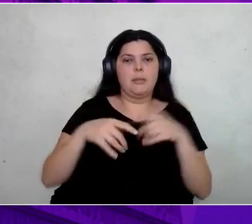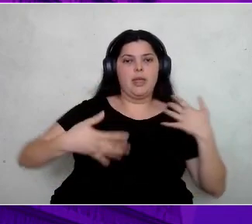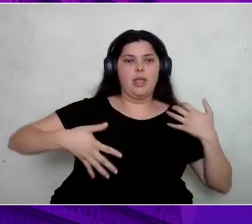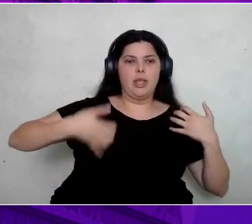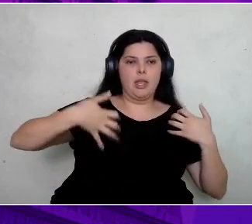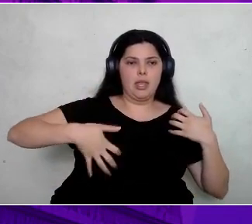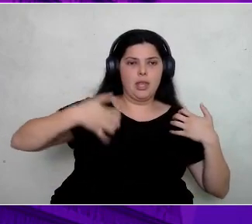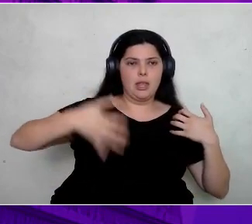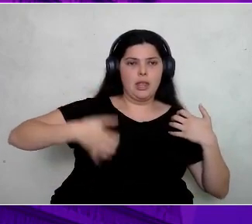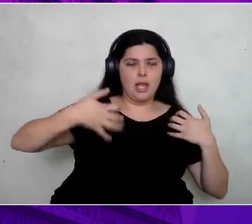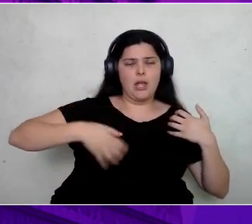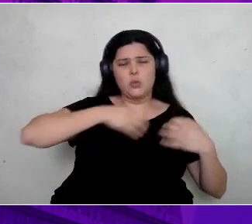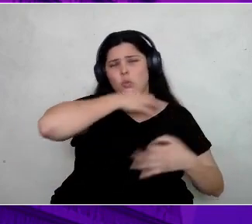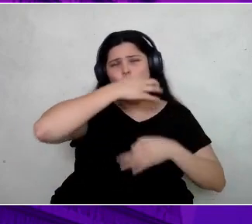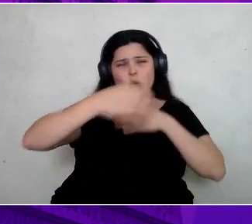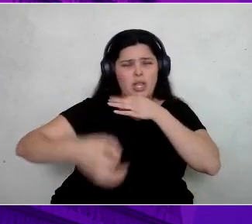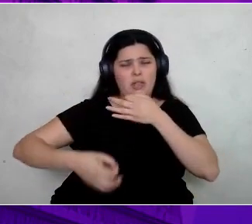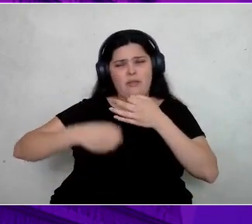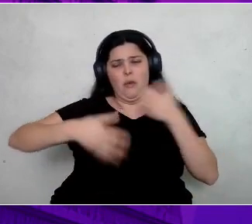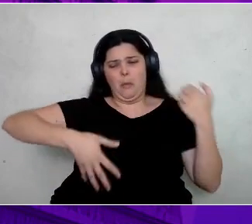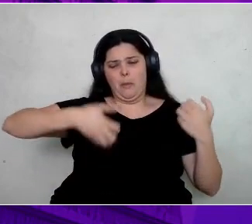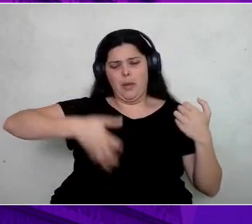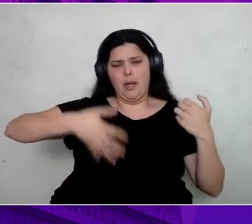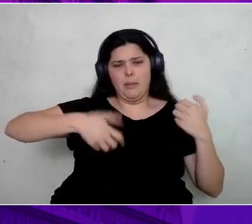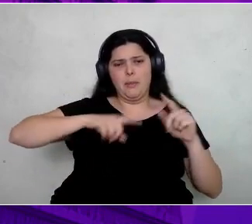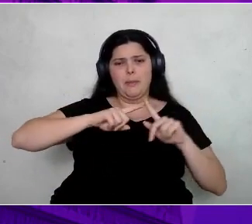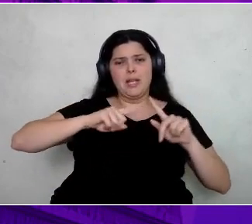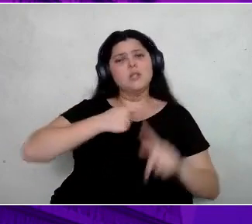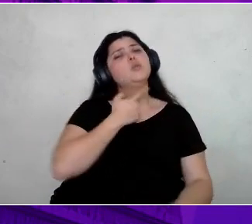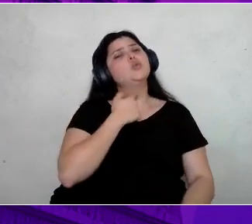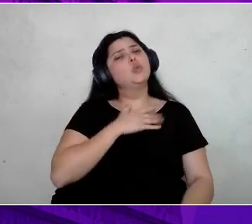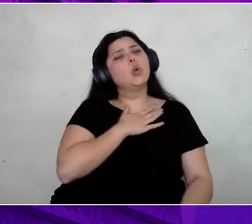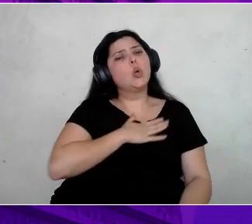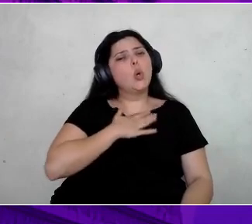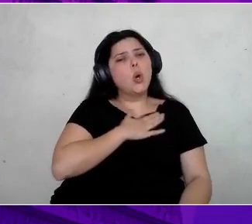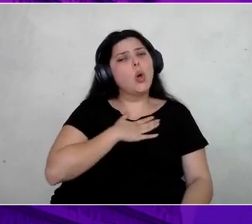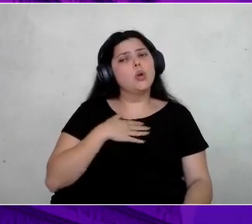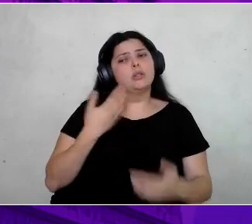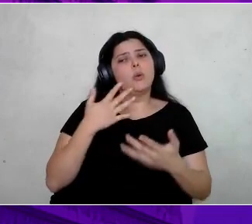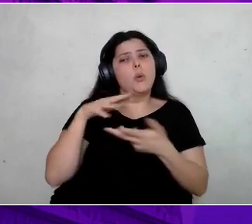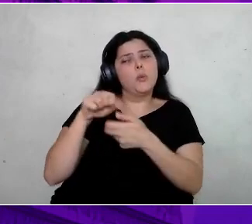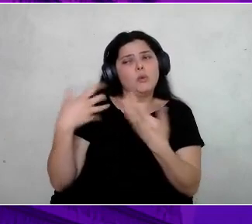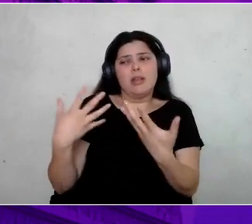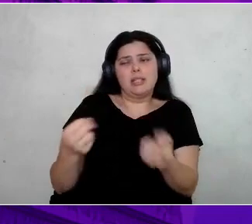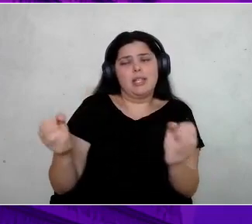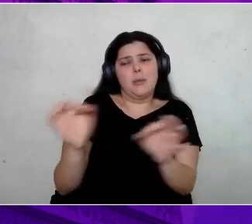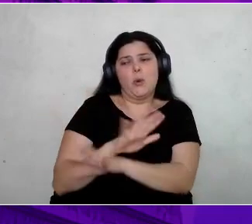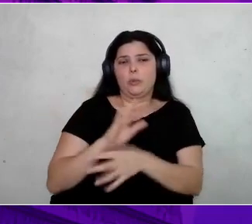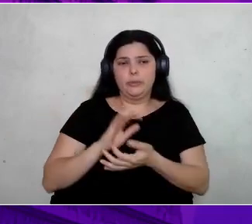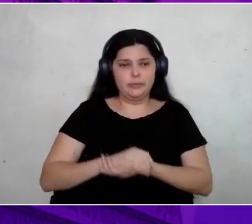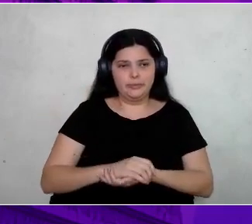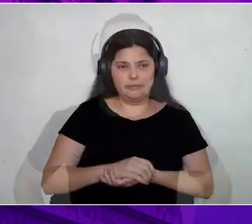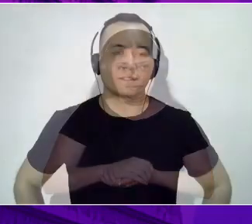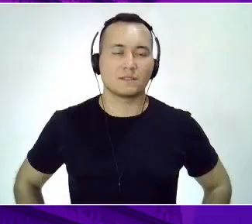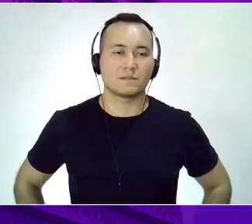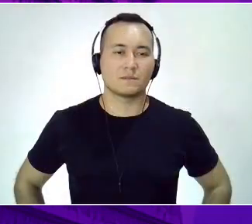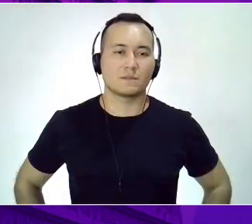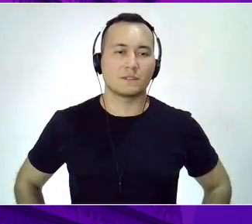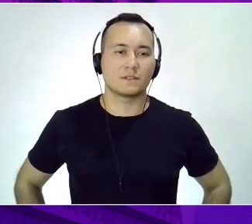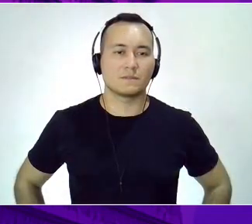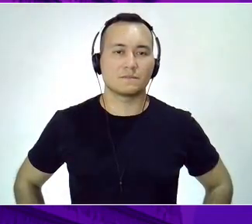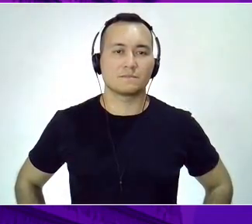horrível tocando guitarra, mas como eu gosto, o mundo vai ter que lidar comigo, sinto muito. E adoro